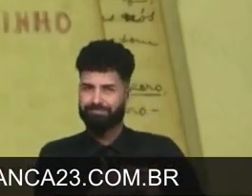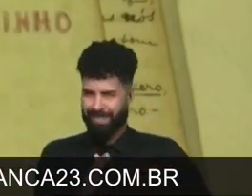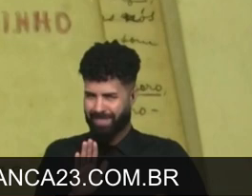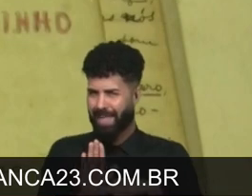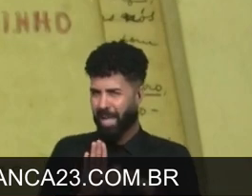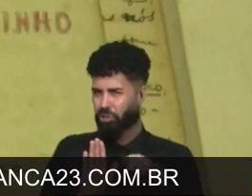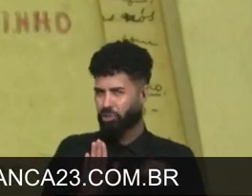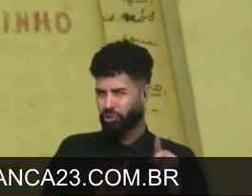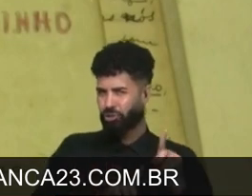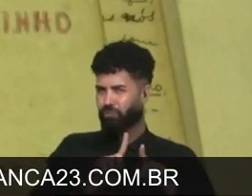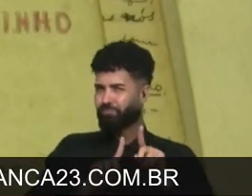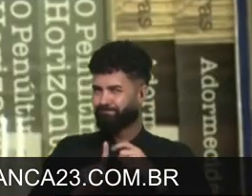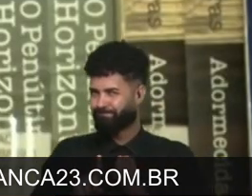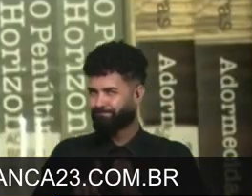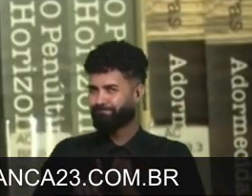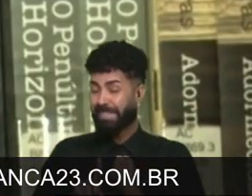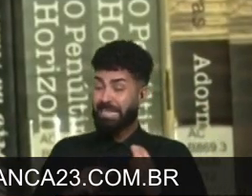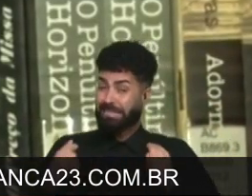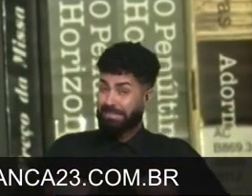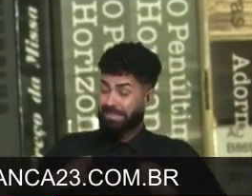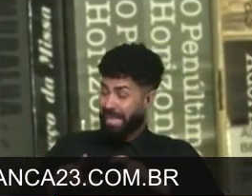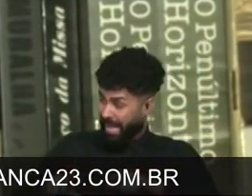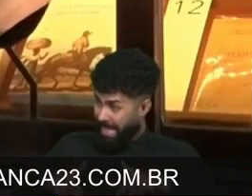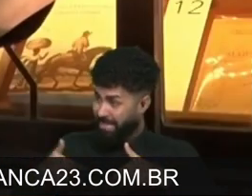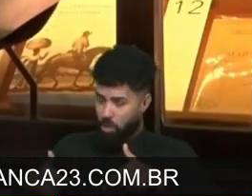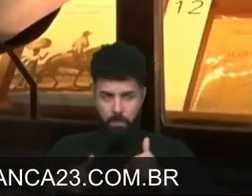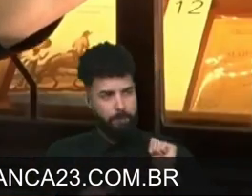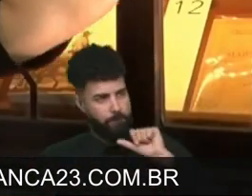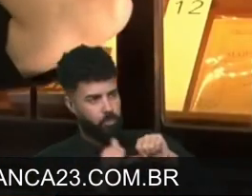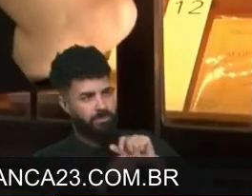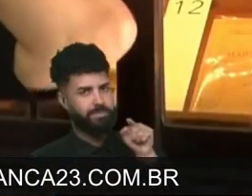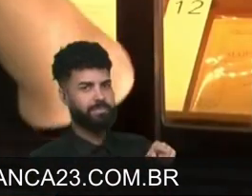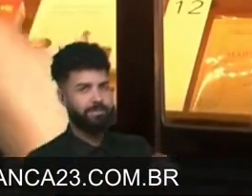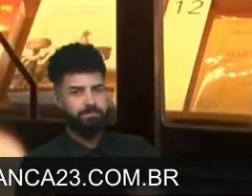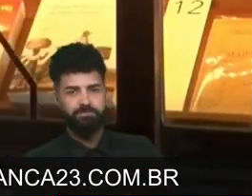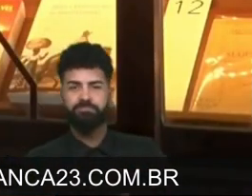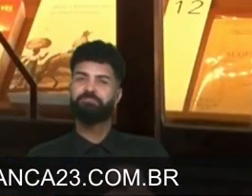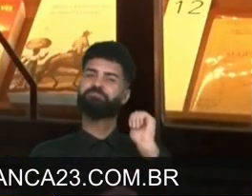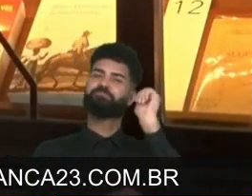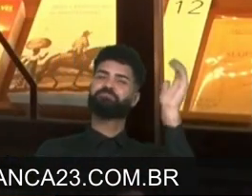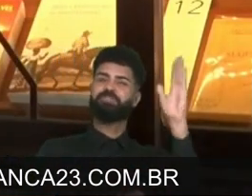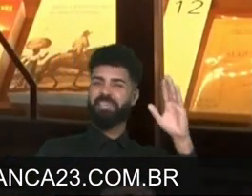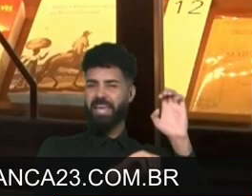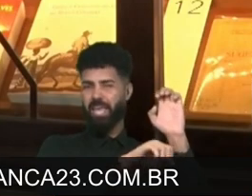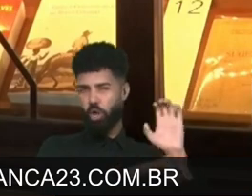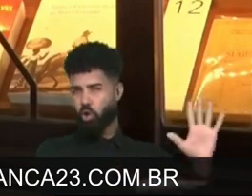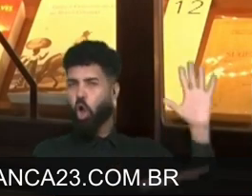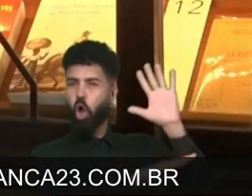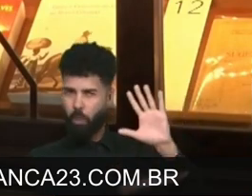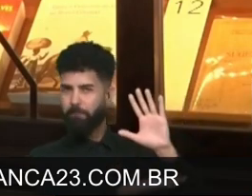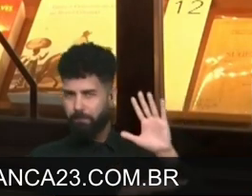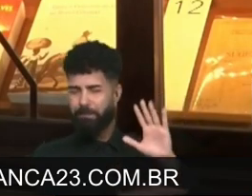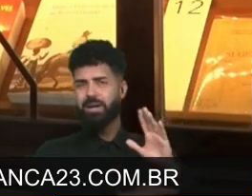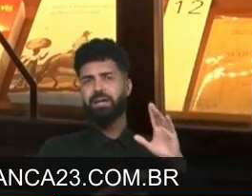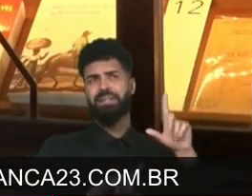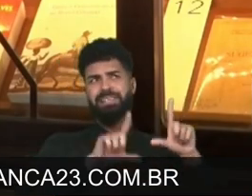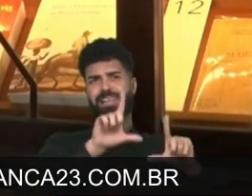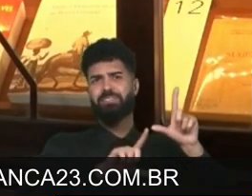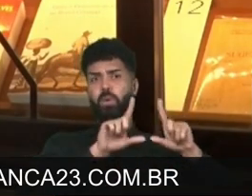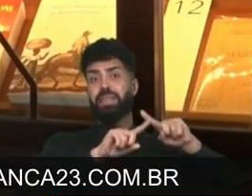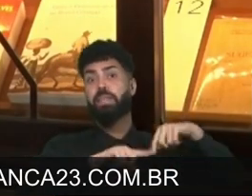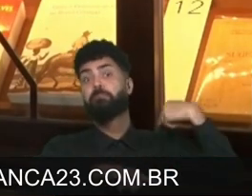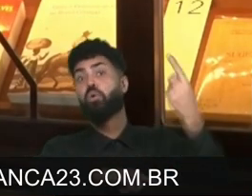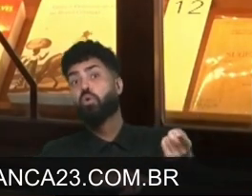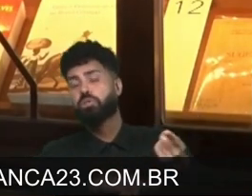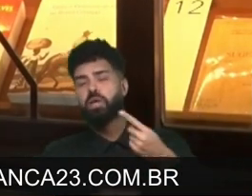que exige uma série de ações para ser modificado. Lá nos países europeus, a televisão chegou depois que o